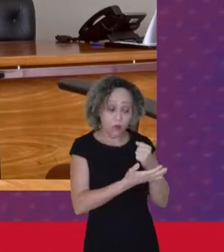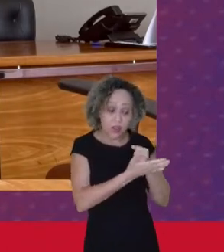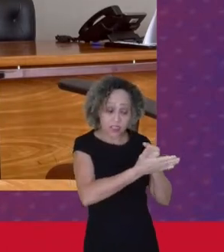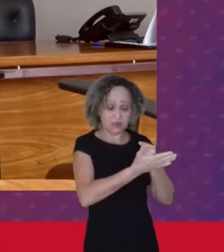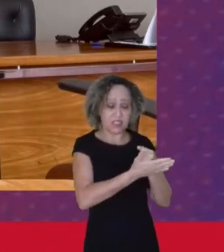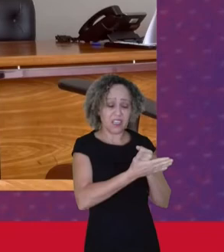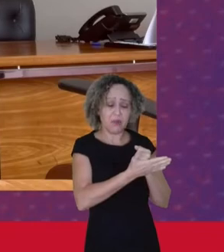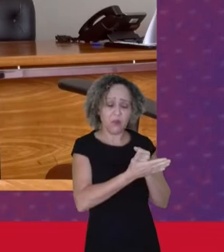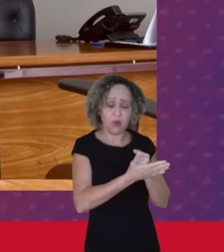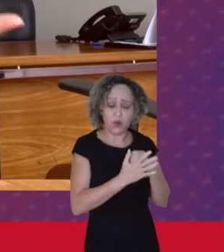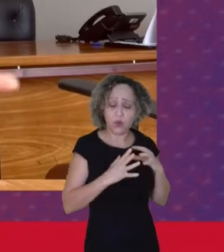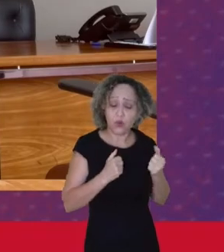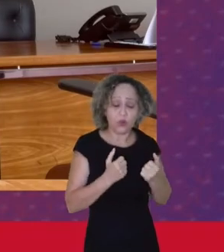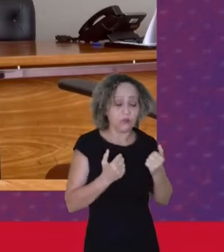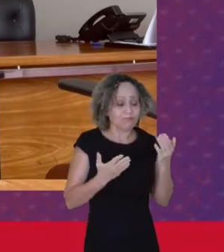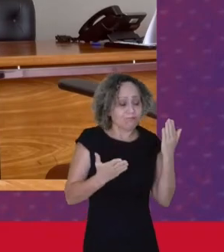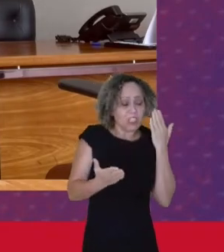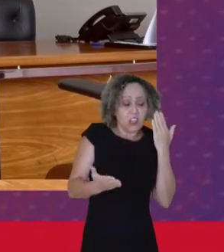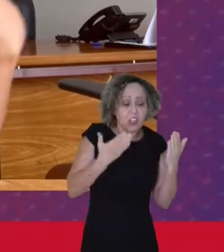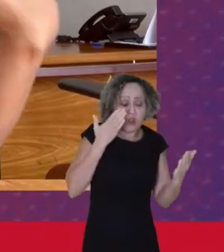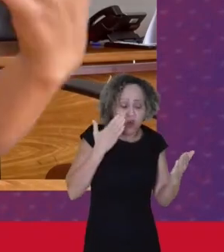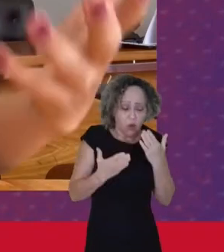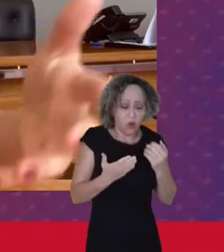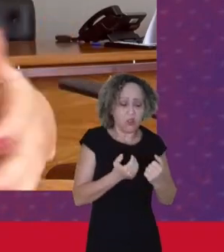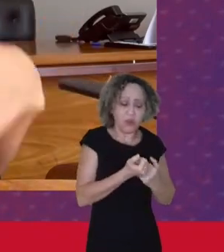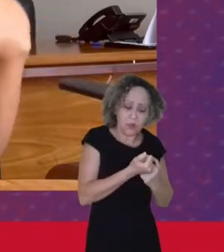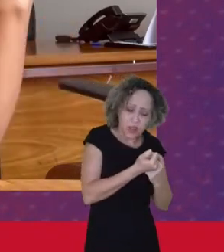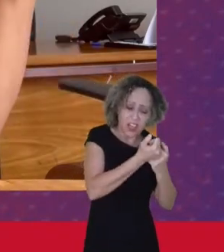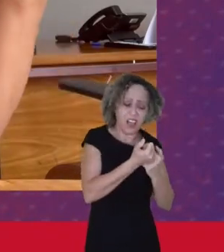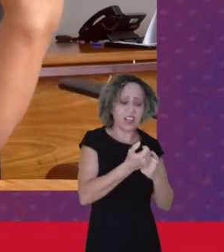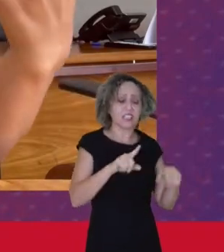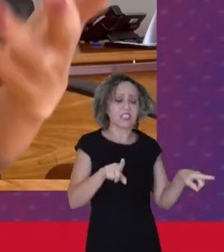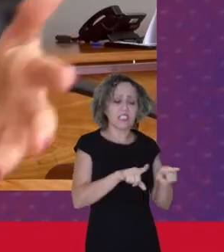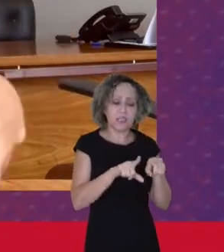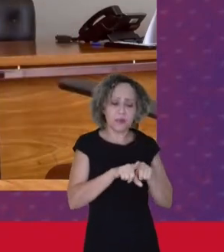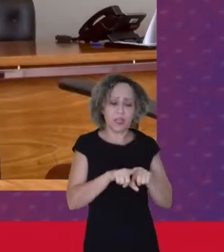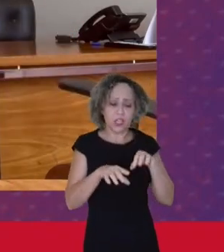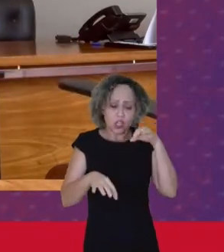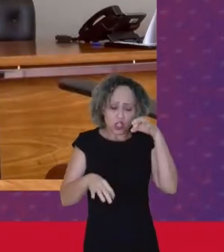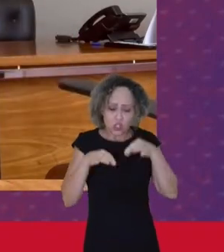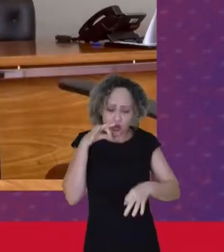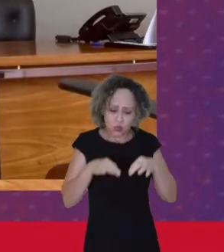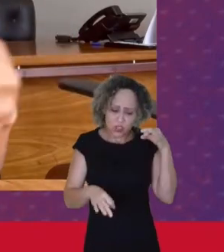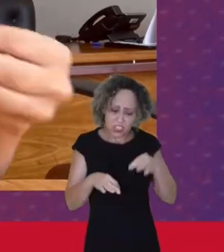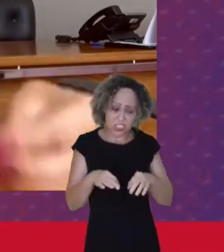de atendimento psicológico e também toda a parte jurídica que ela poderia